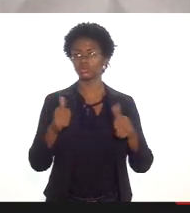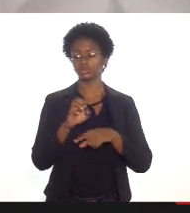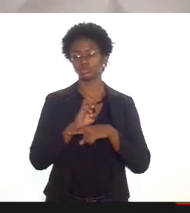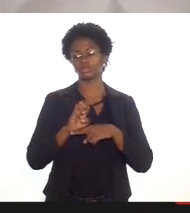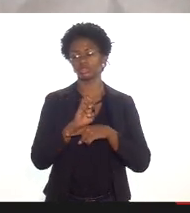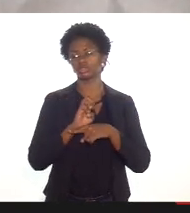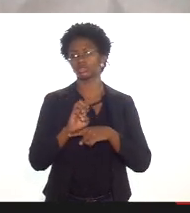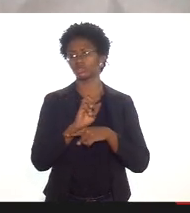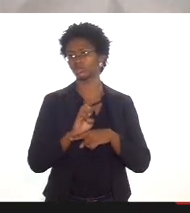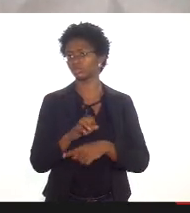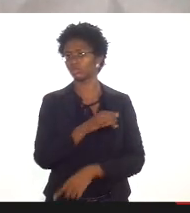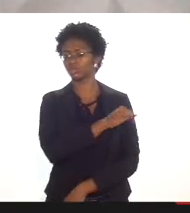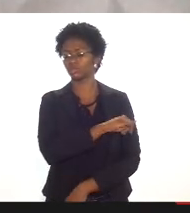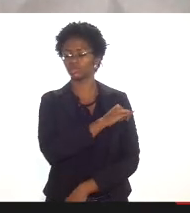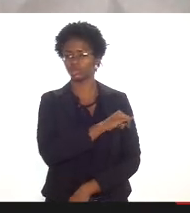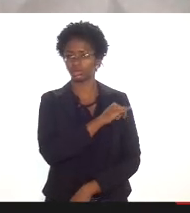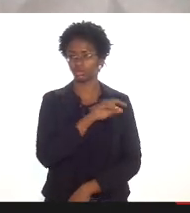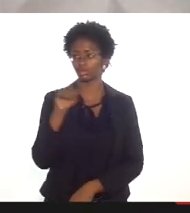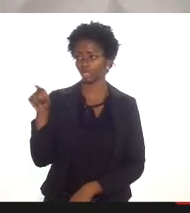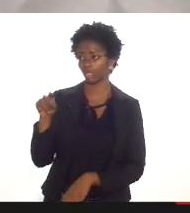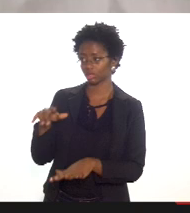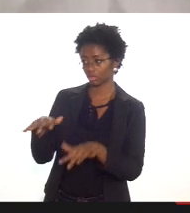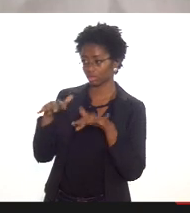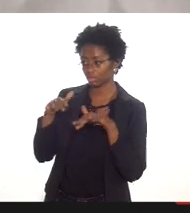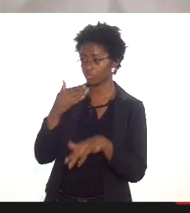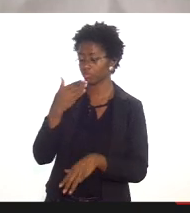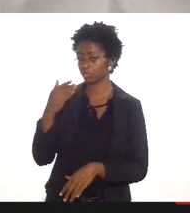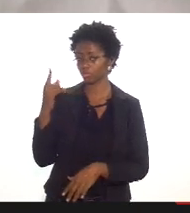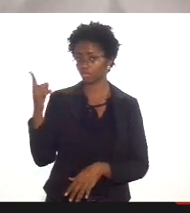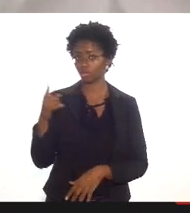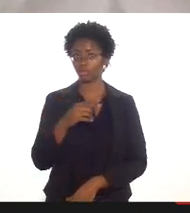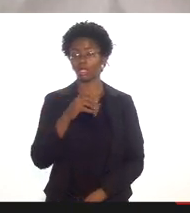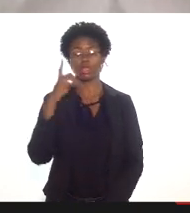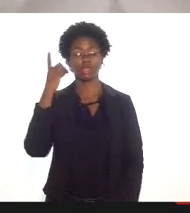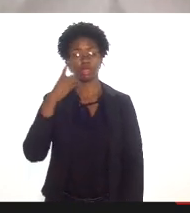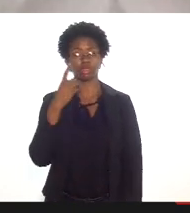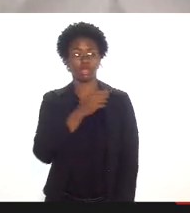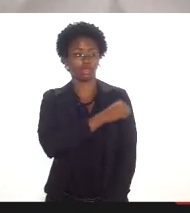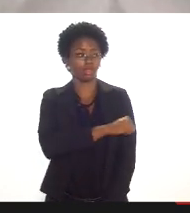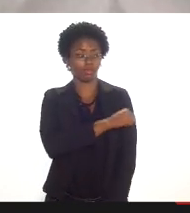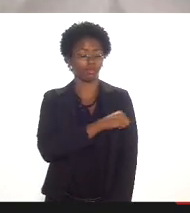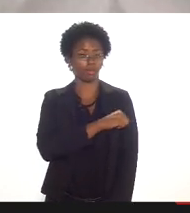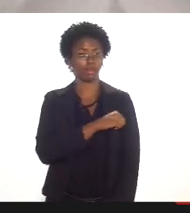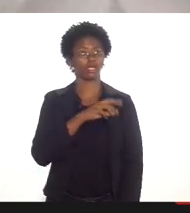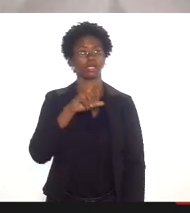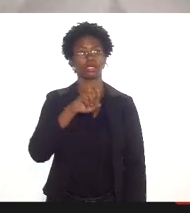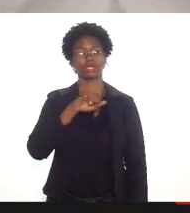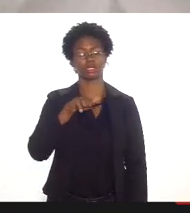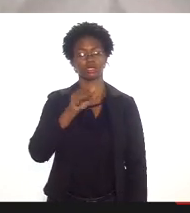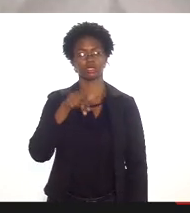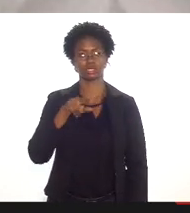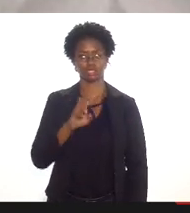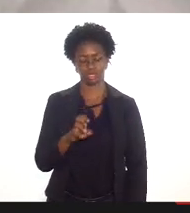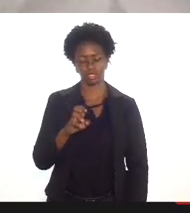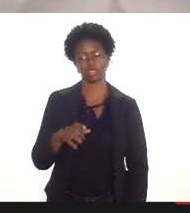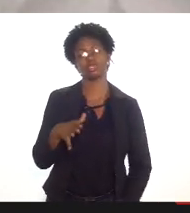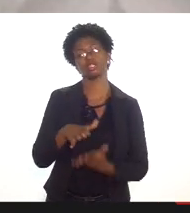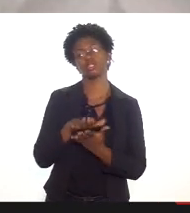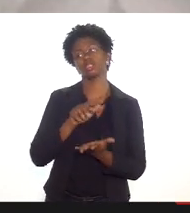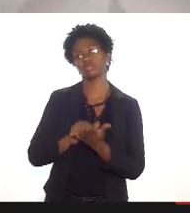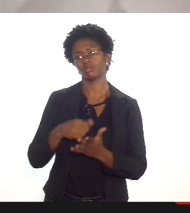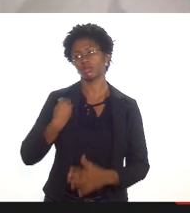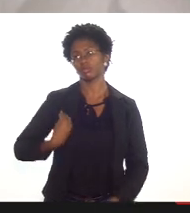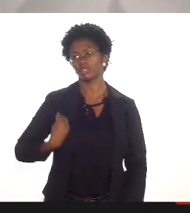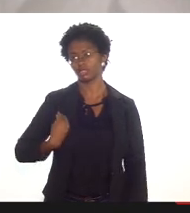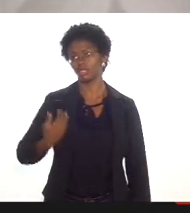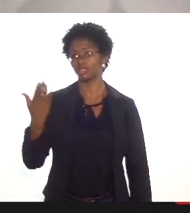audiência foi solicitada pela deputada enfermeira Rejane e eu quero aqui registrar a presença da deputada enfermeira